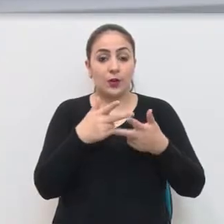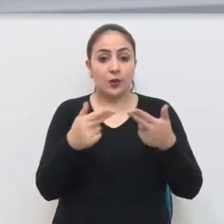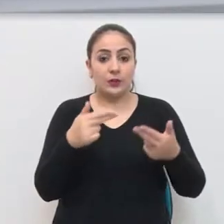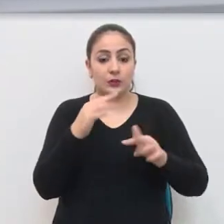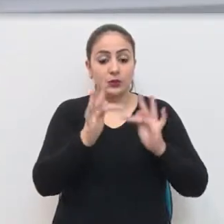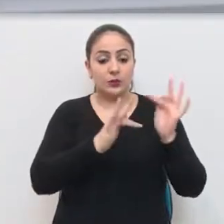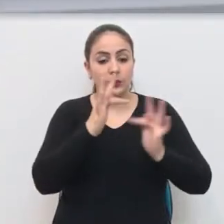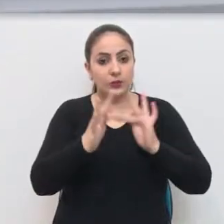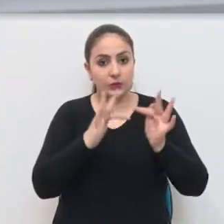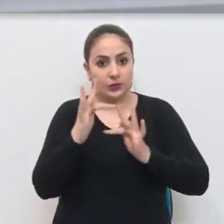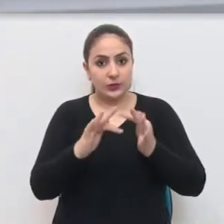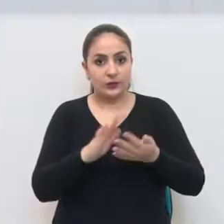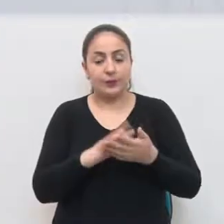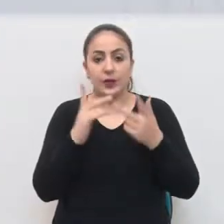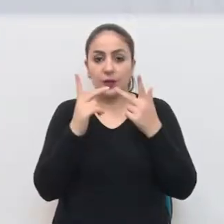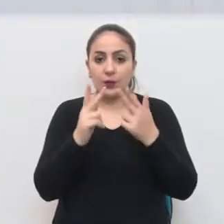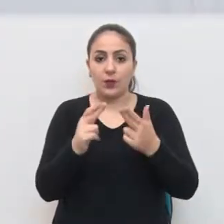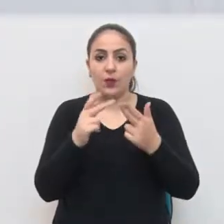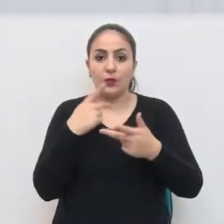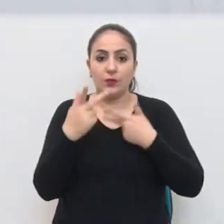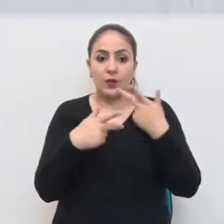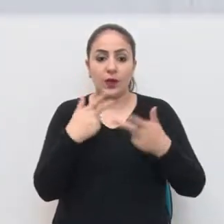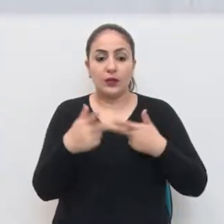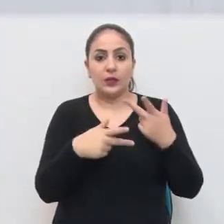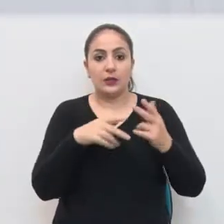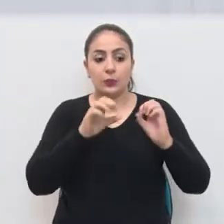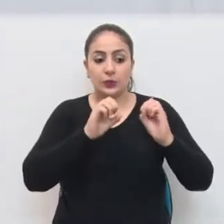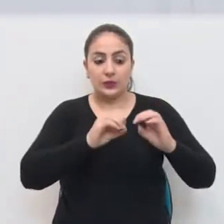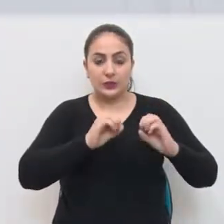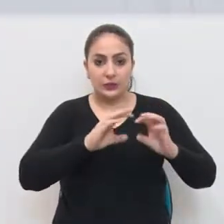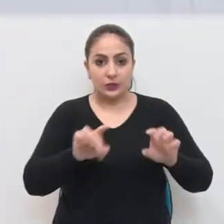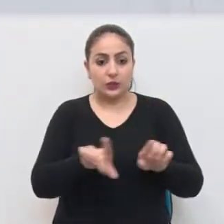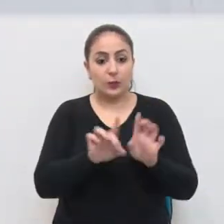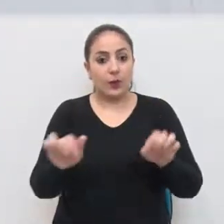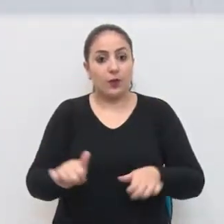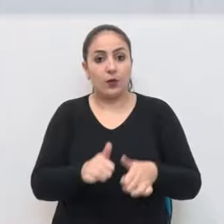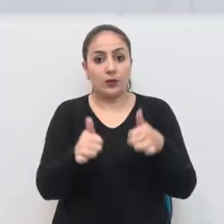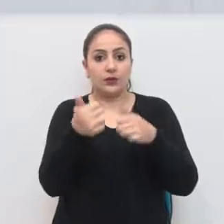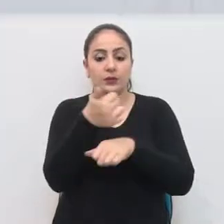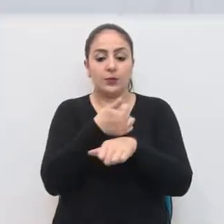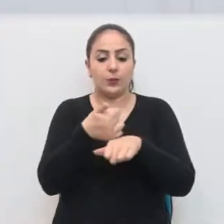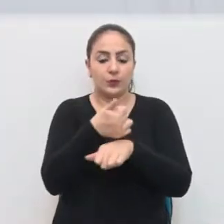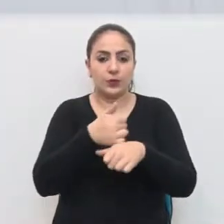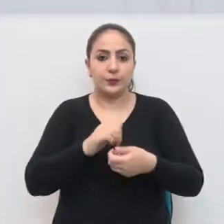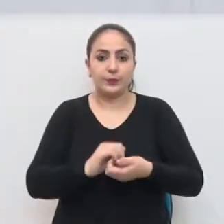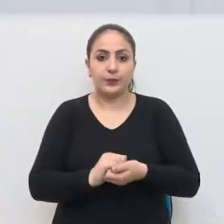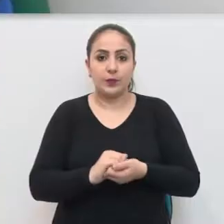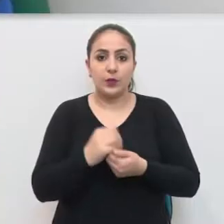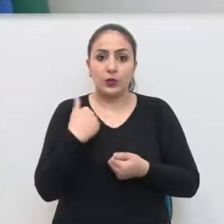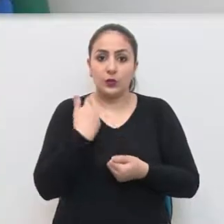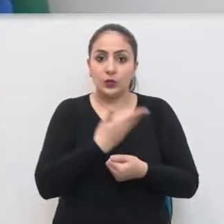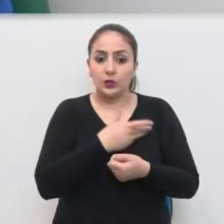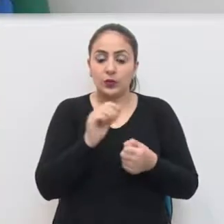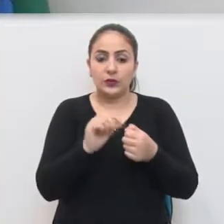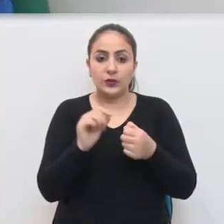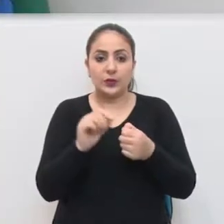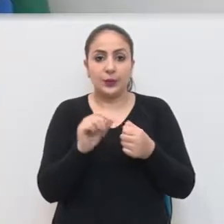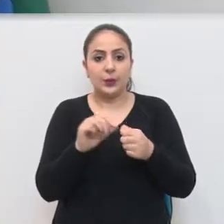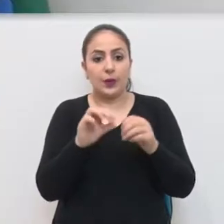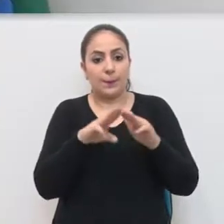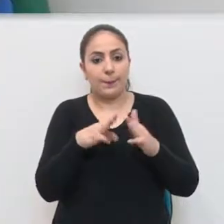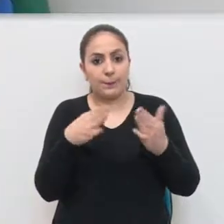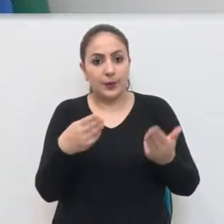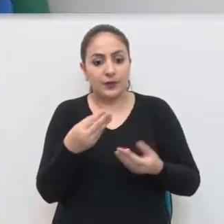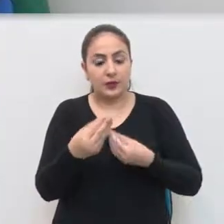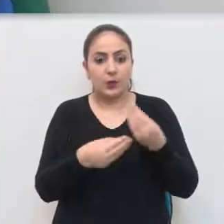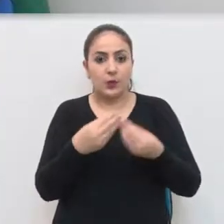dos cargos ou funções, de acordo com a escolaridade e a qualificação profissional. Nós encaminhamos com a mesa, então,